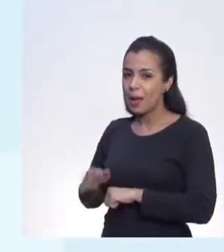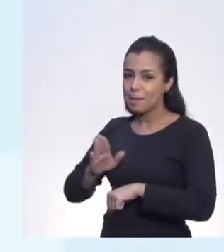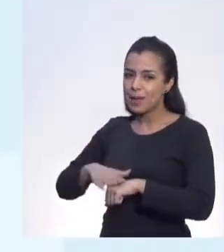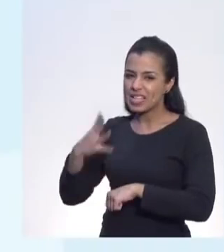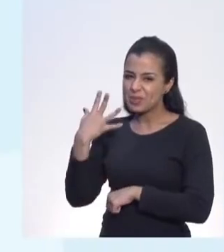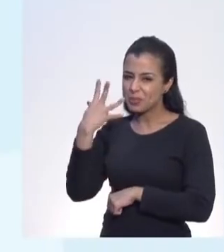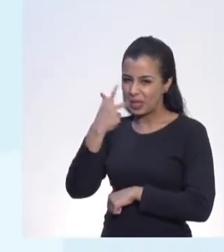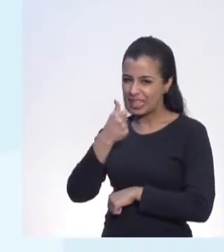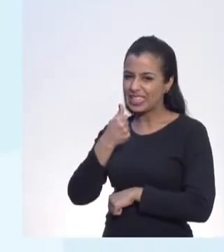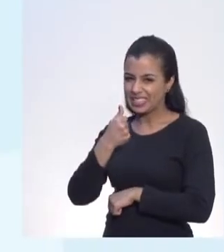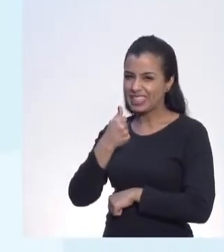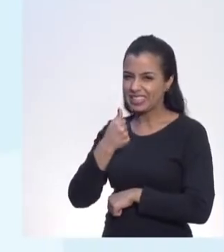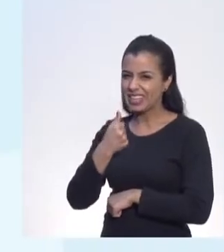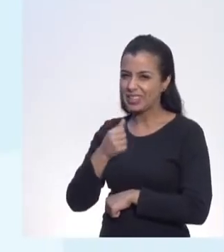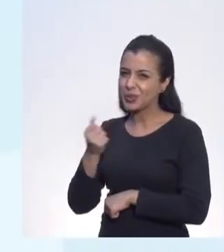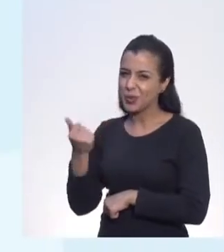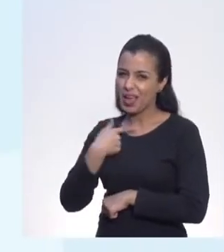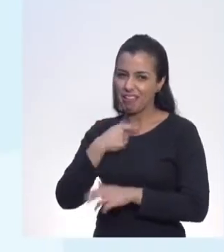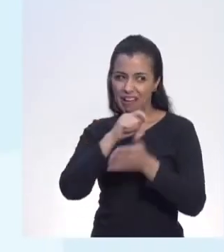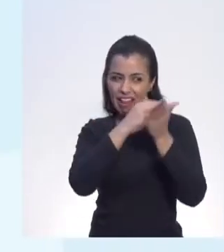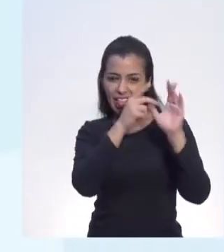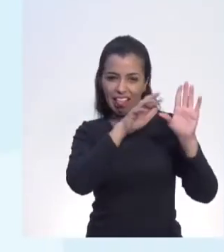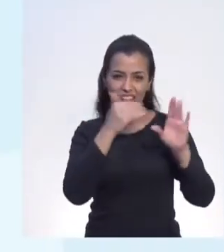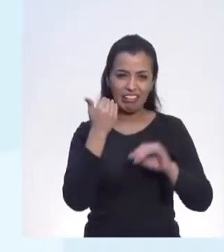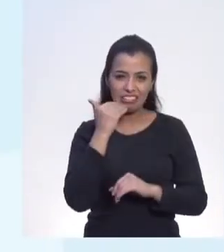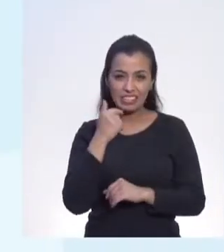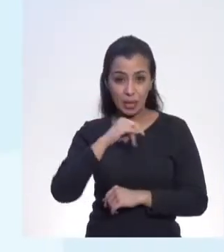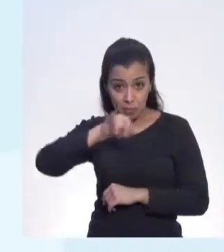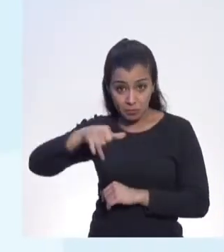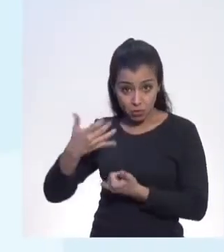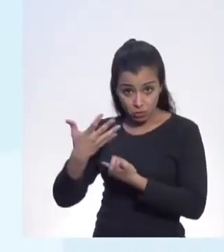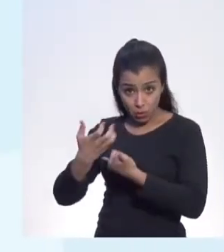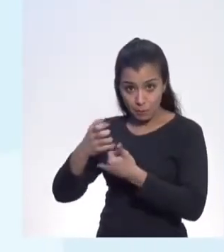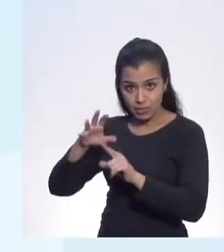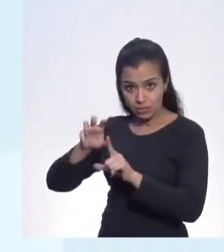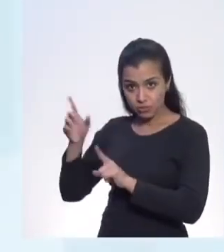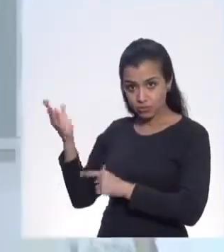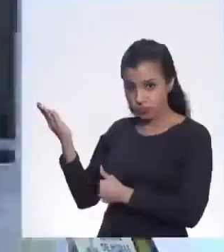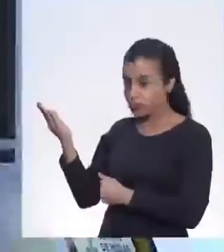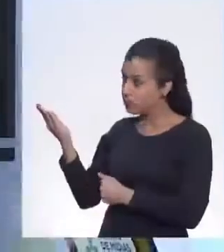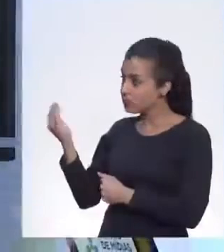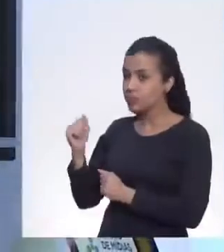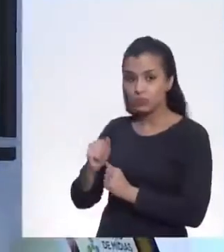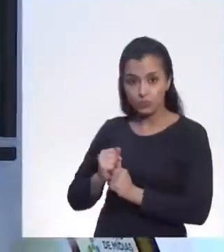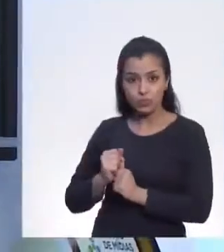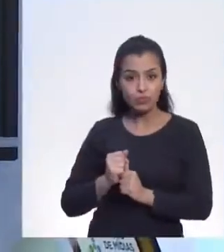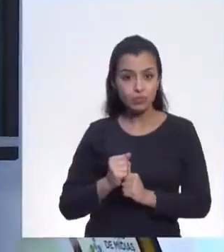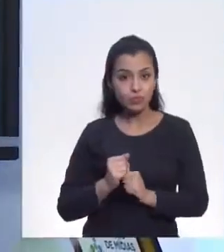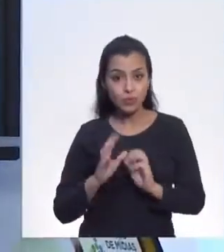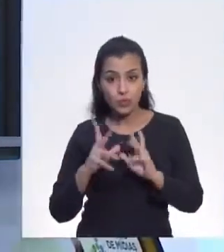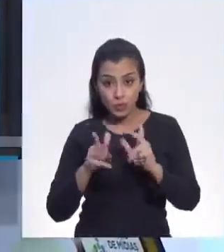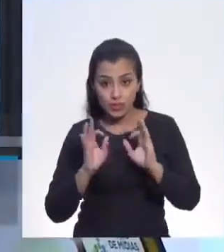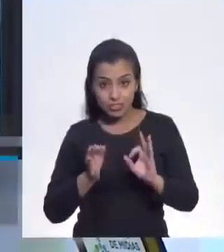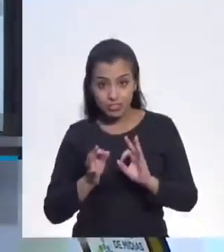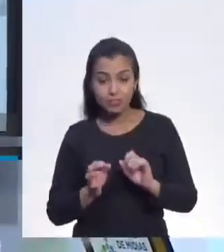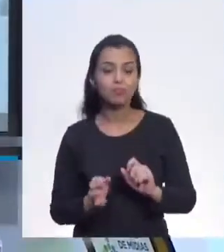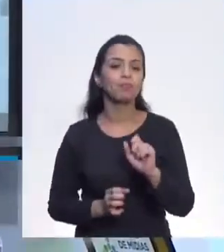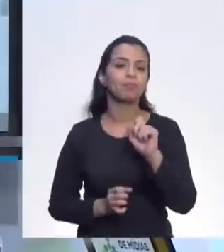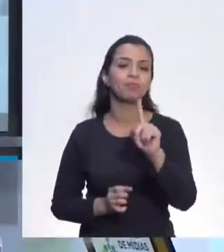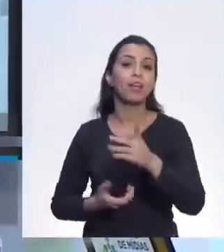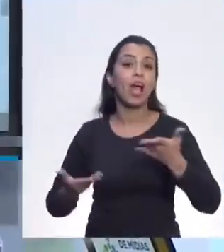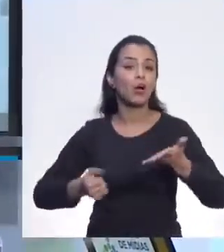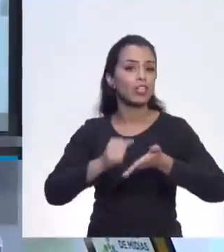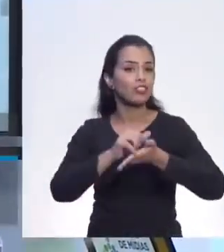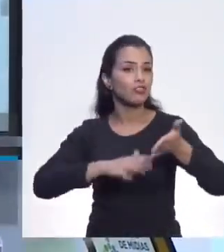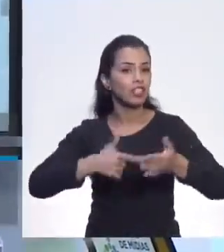para vocês, certo, pessoal? E aí, tiraram um print da tela? Tudo certinho? Ótimo. Então, vamos lá para a